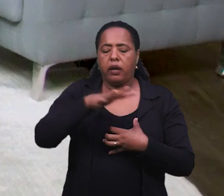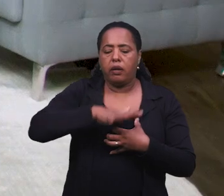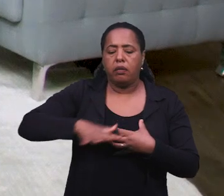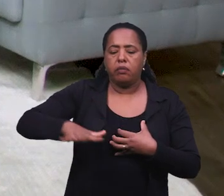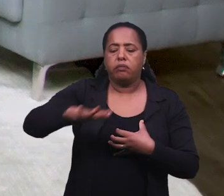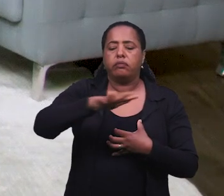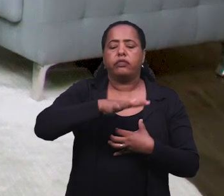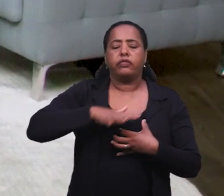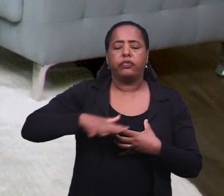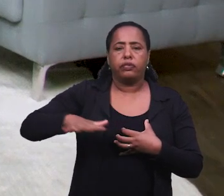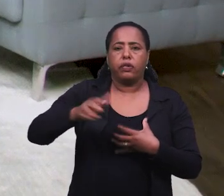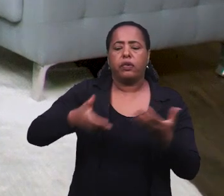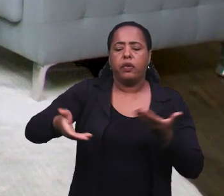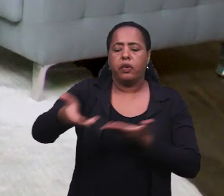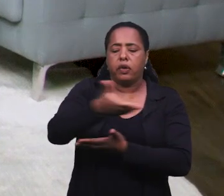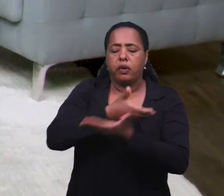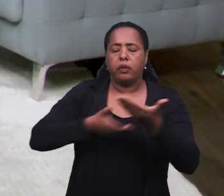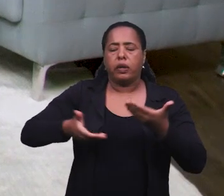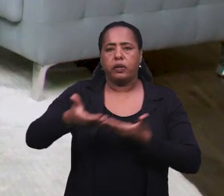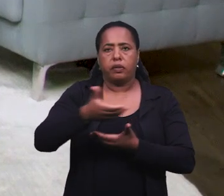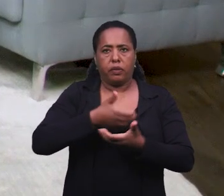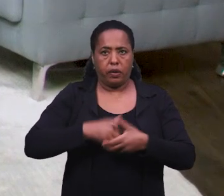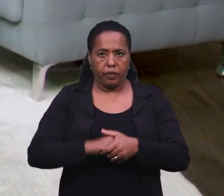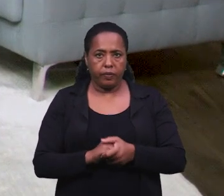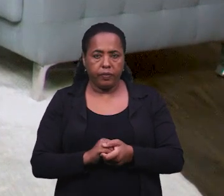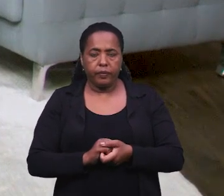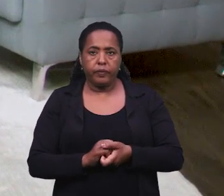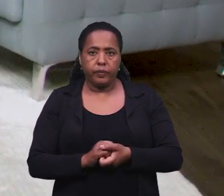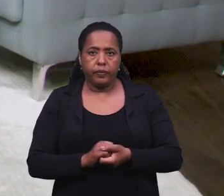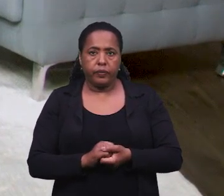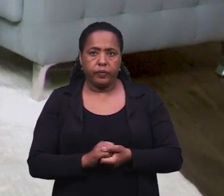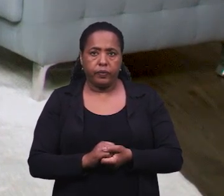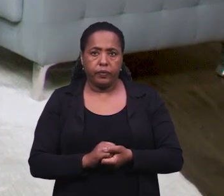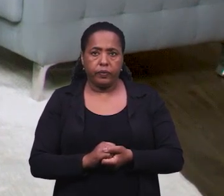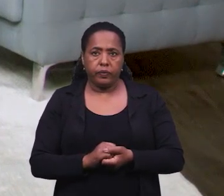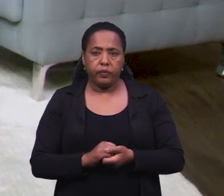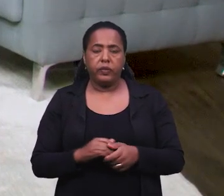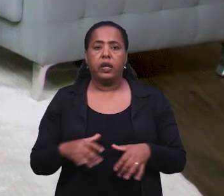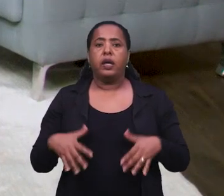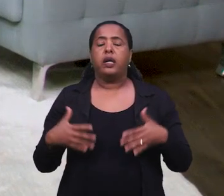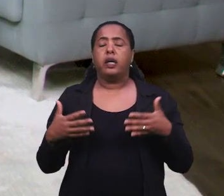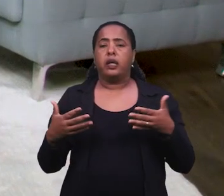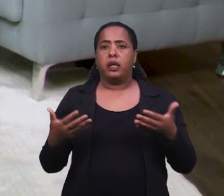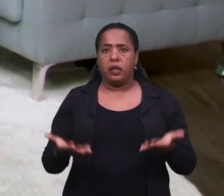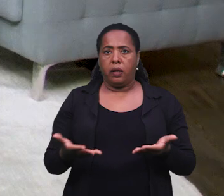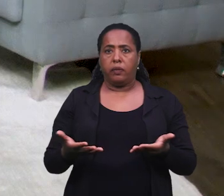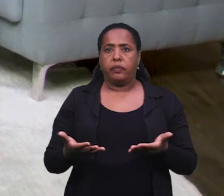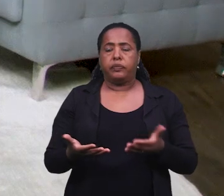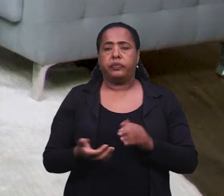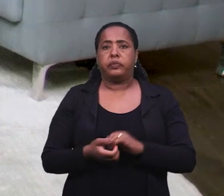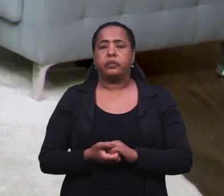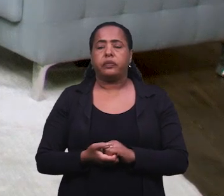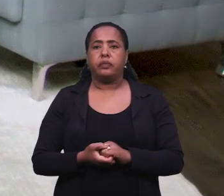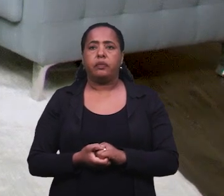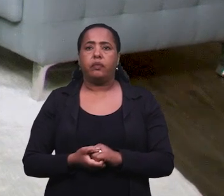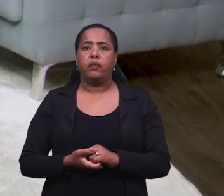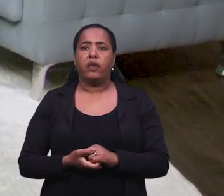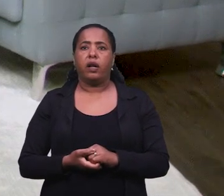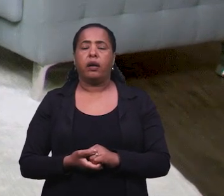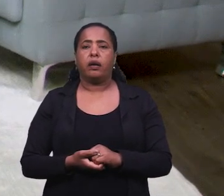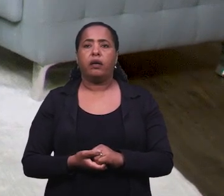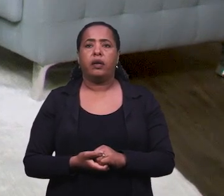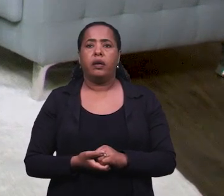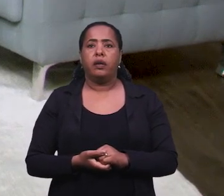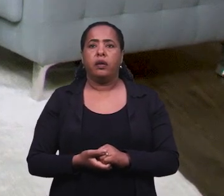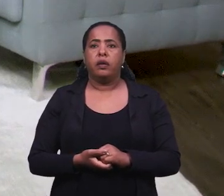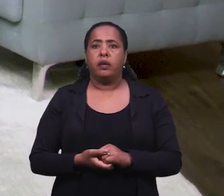já trouxeram neste início aqui uma fala a respeito daquilo que é o cuidado espiritual que Deus tem tido